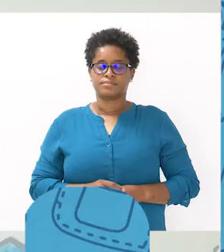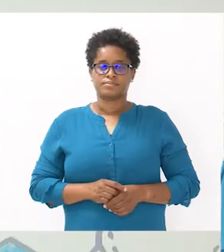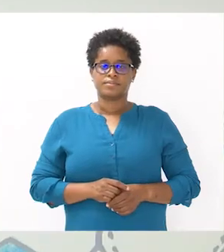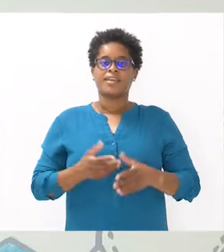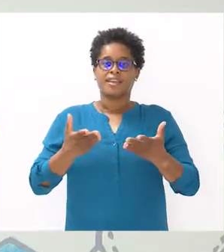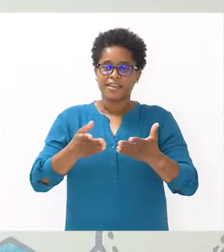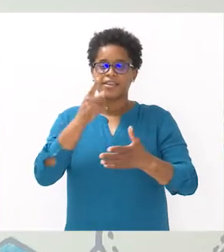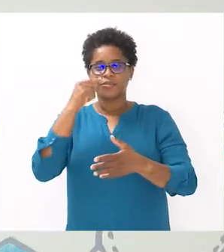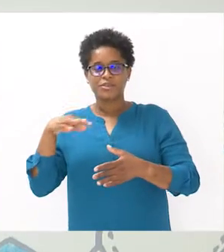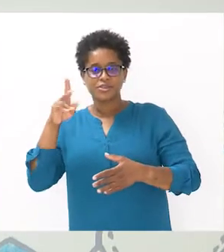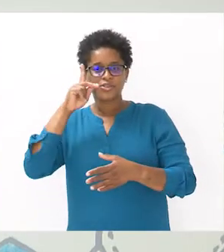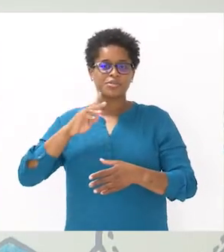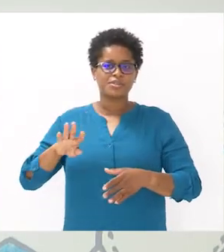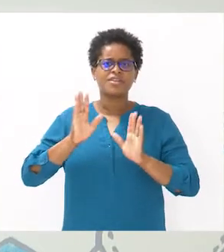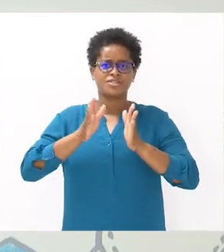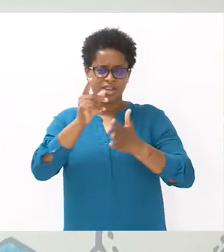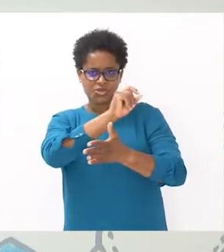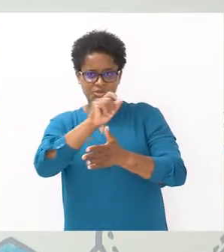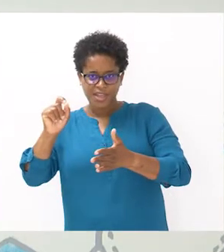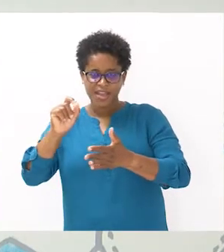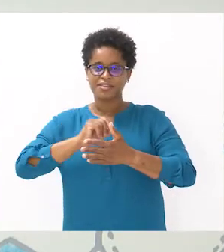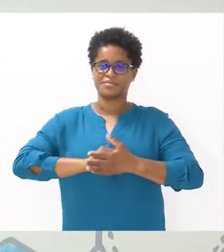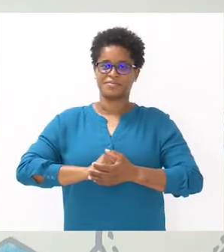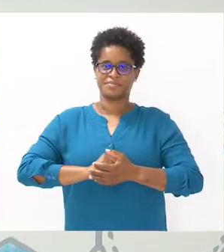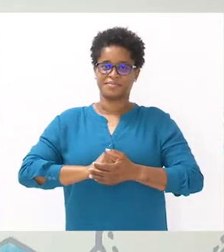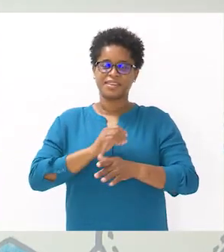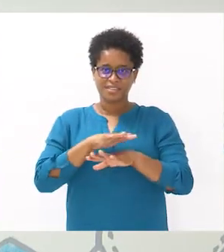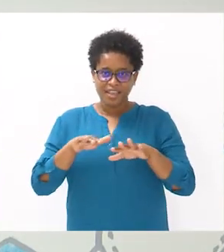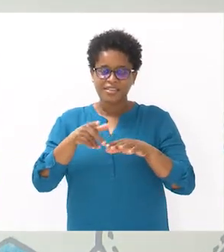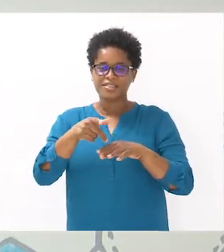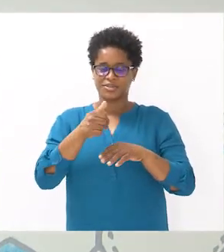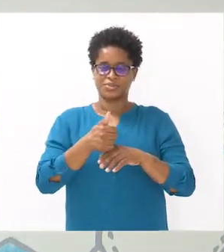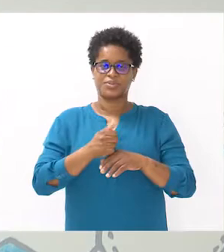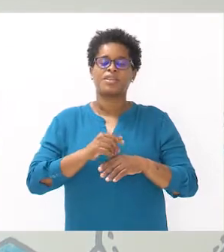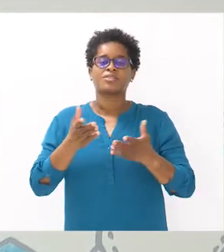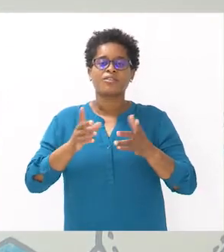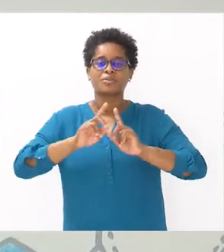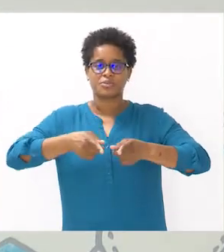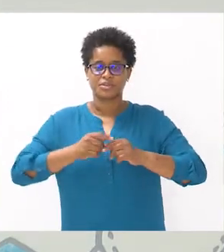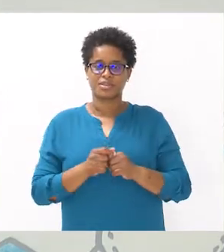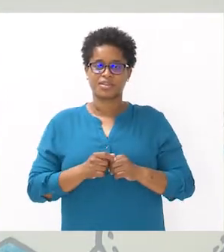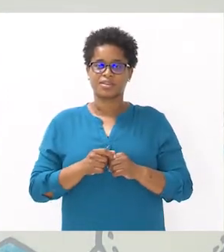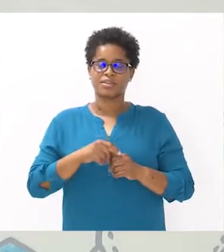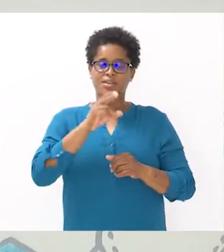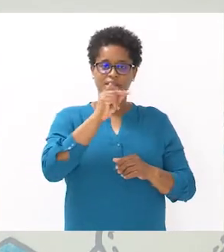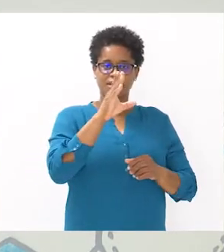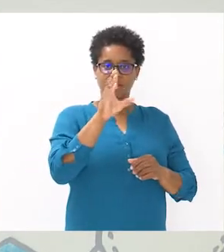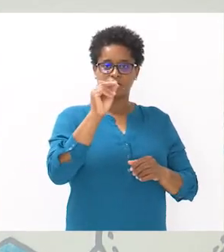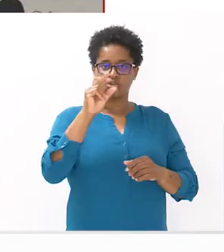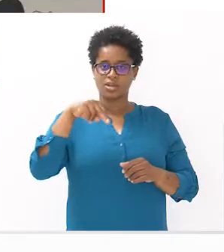E aí, meninos e meninas, já sublinharam? Isso. Então vamos lá. A Joaninha